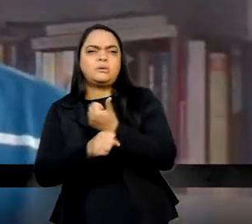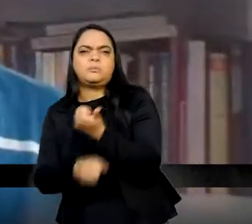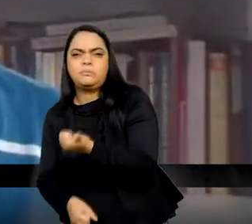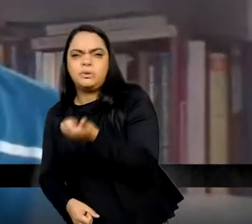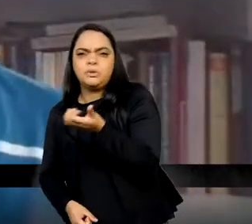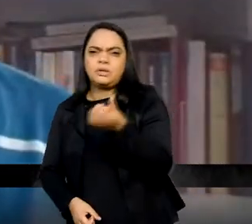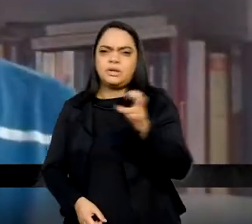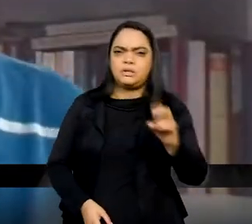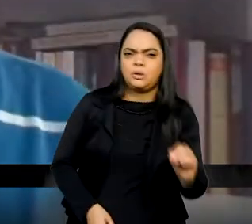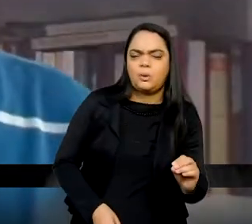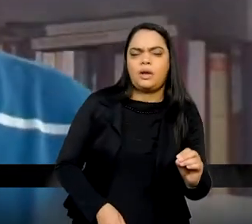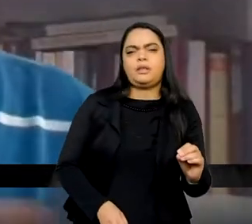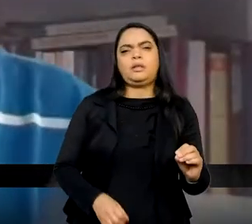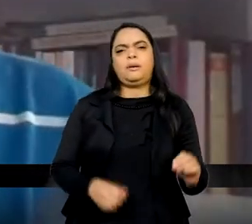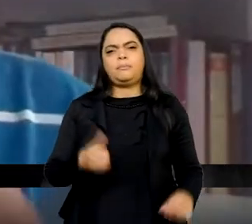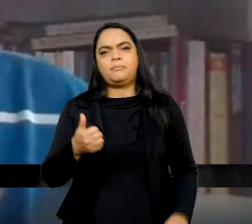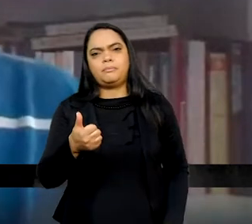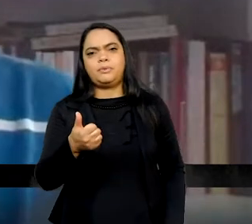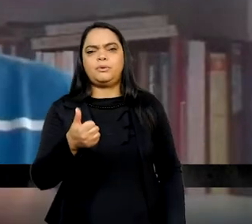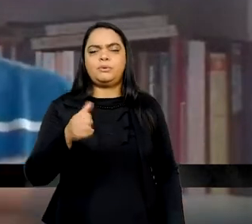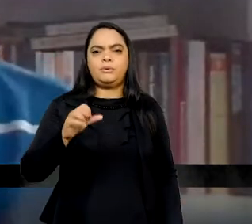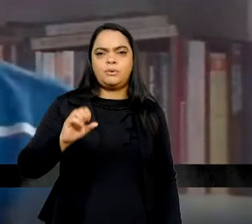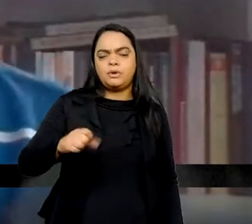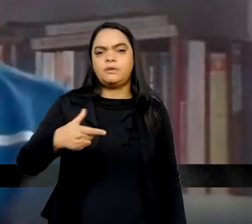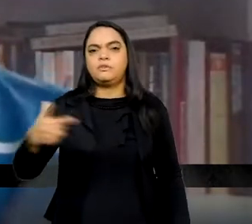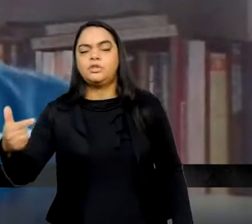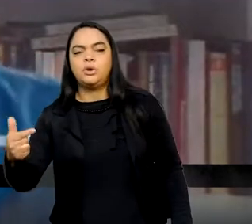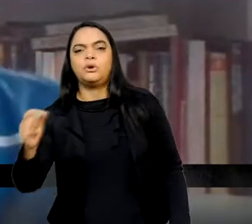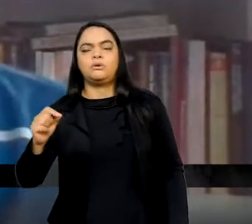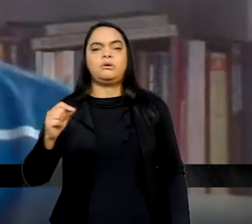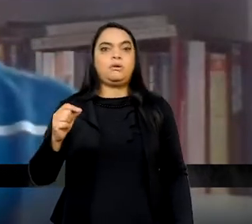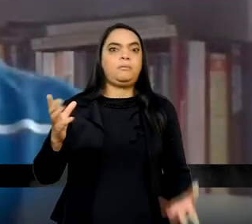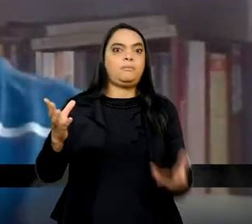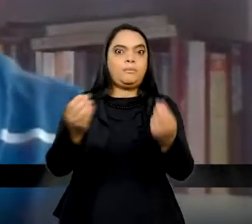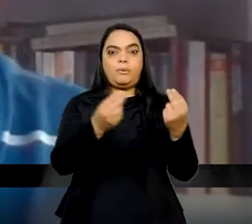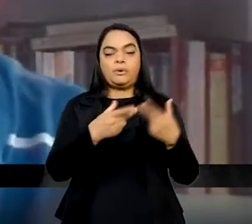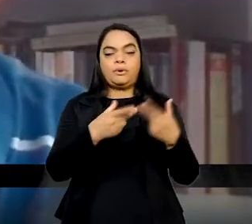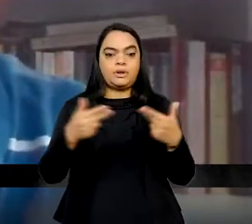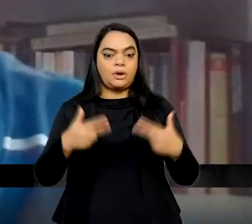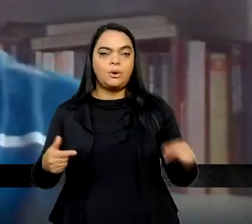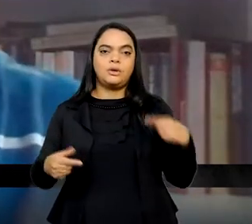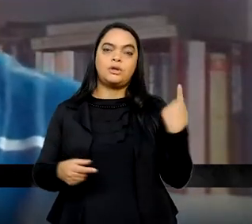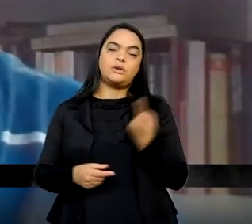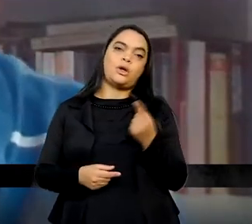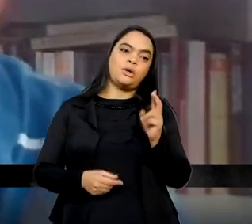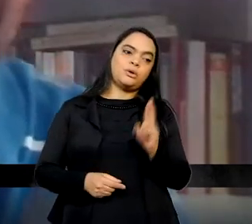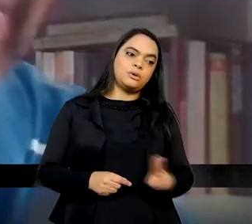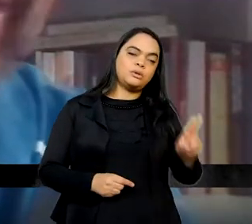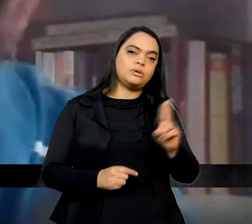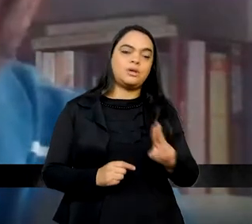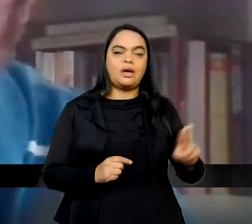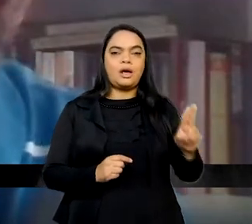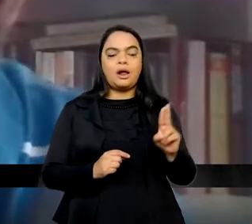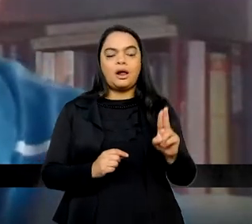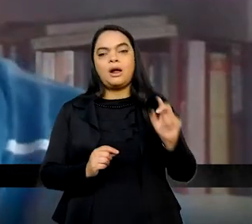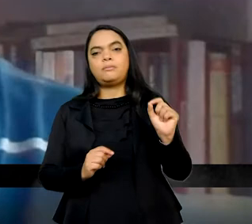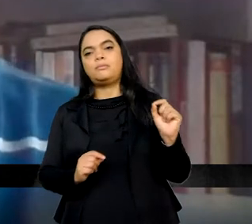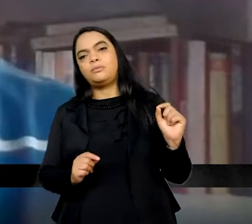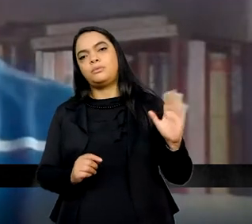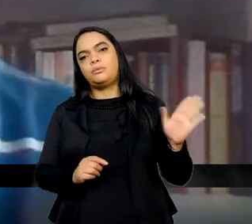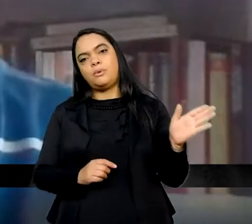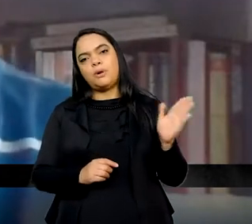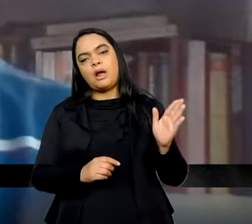1650 e 1822, então muitas coisas eu ia utilizando isso. Inclusive, levava até eles ao